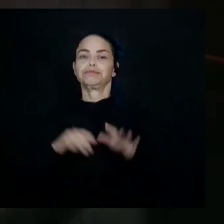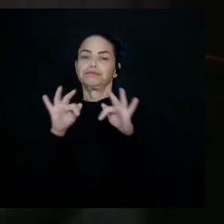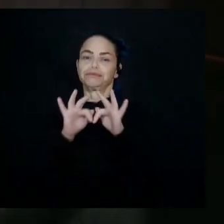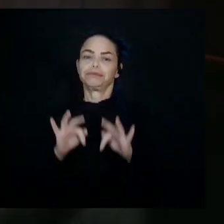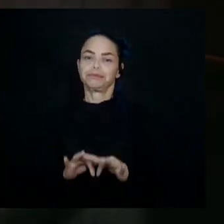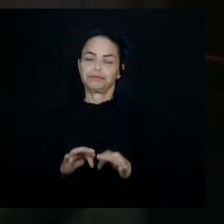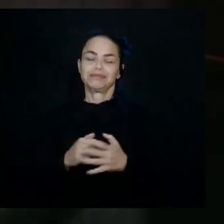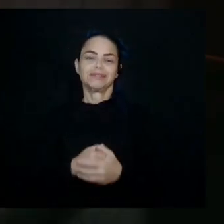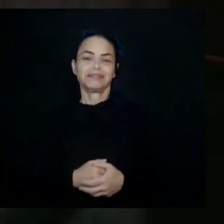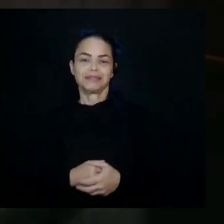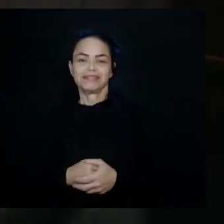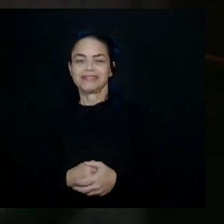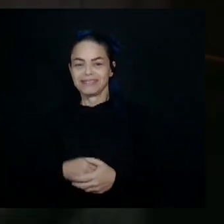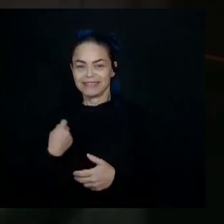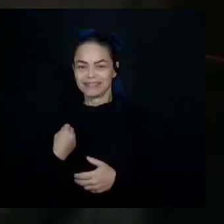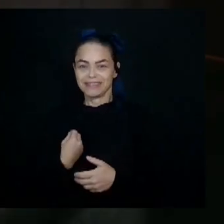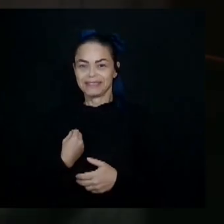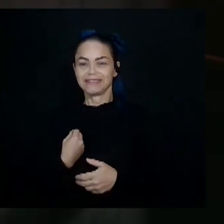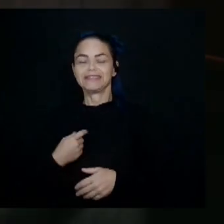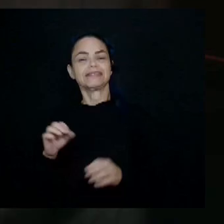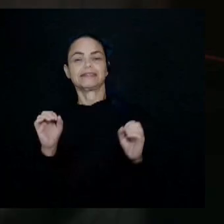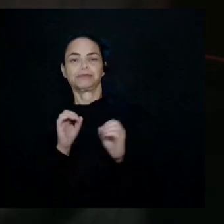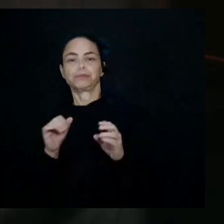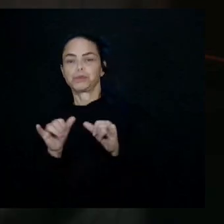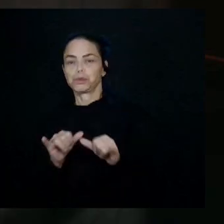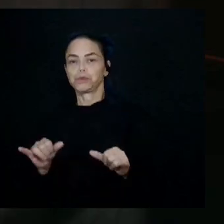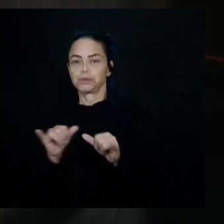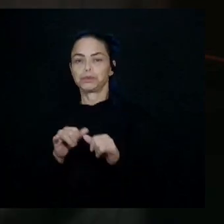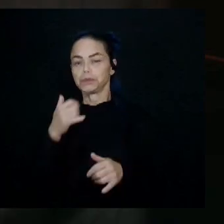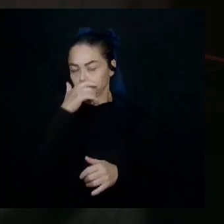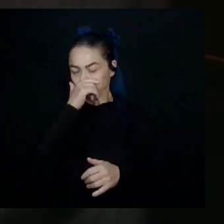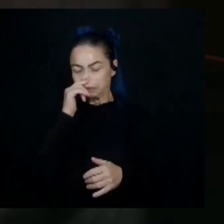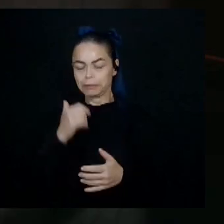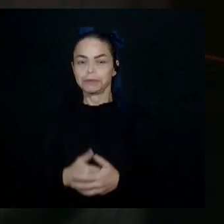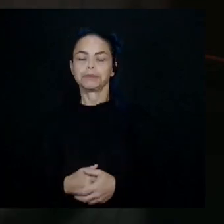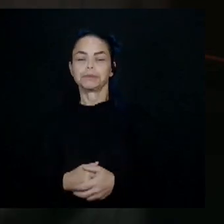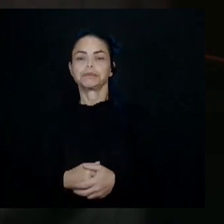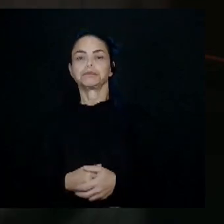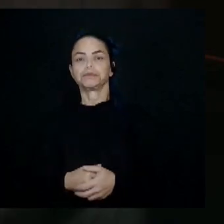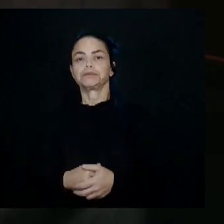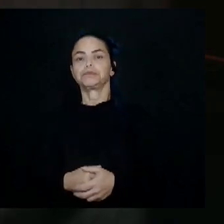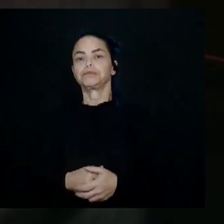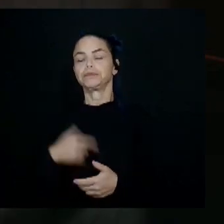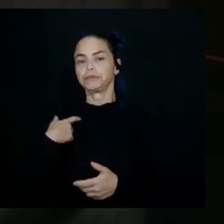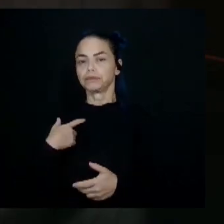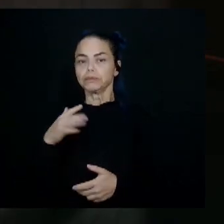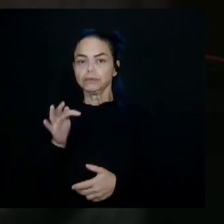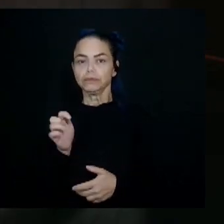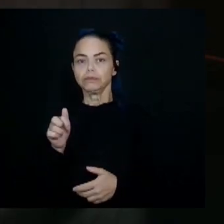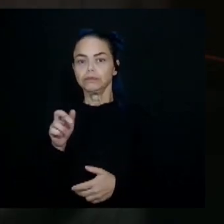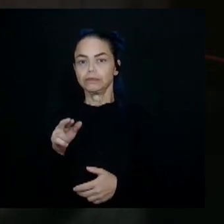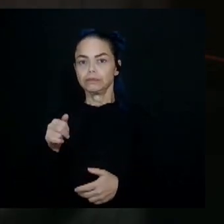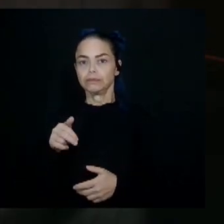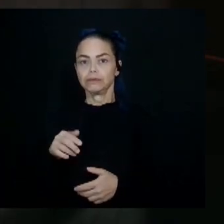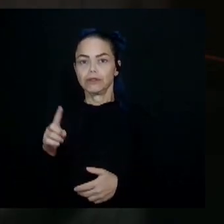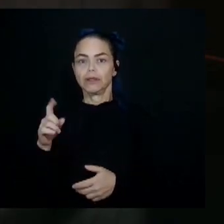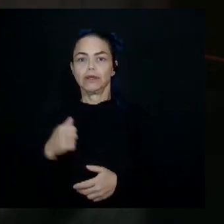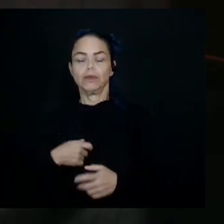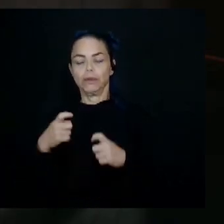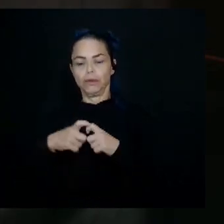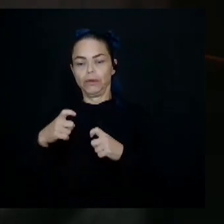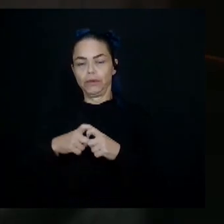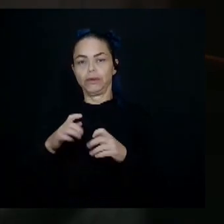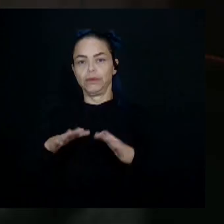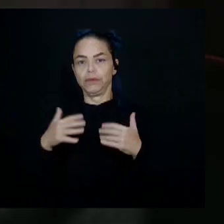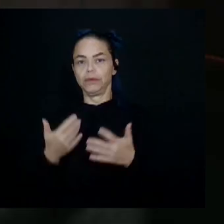E claro, nada é por acaso, né? Então, vamos lá, gente. Fernanda, vamos lá, doutora Fernanda. Quando a gente